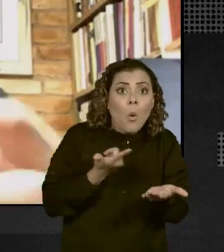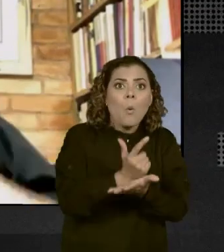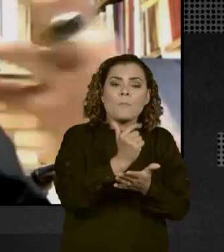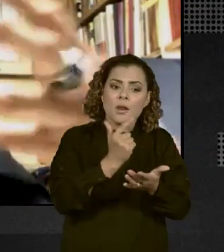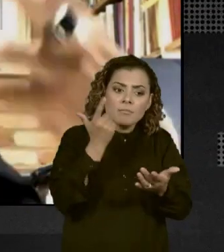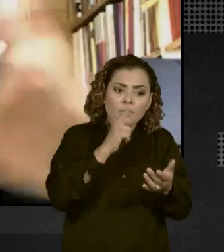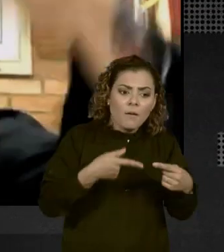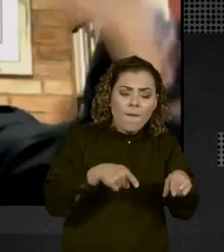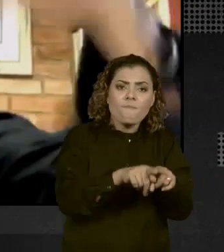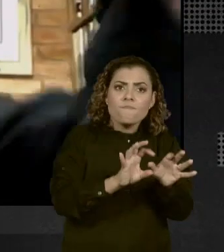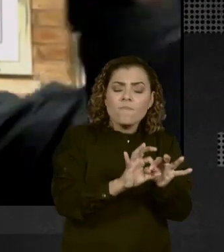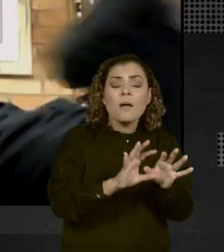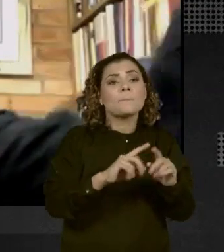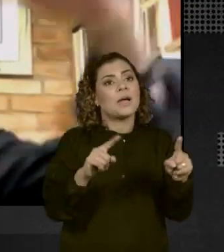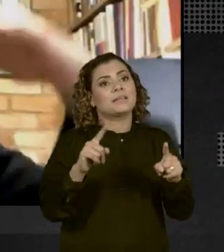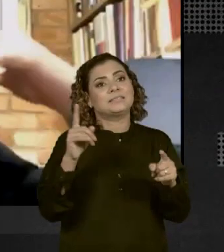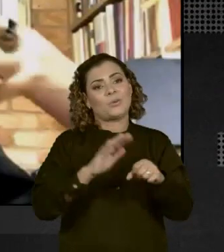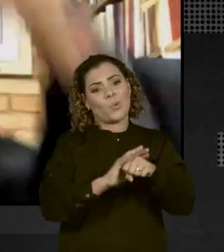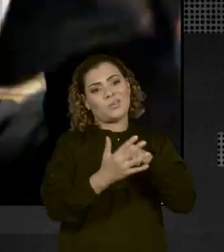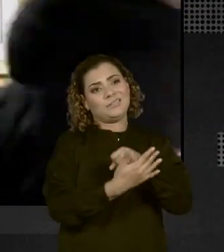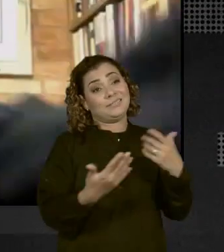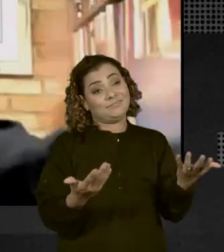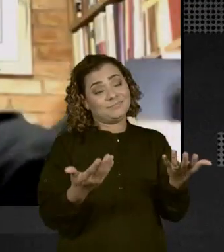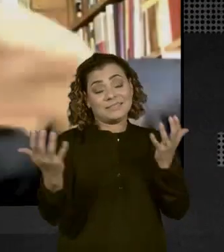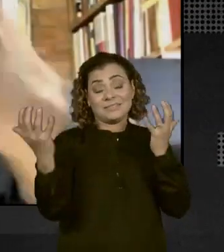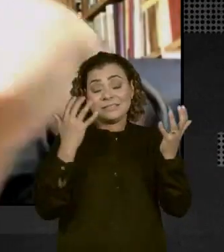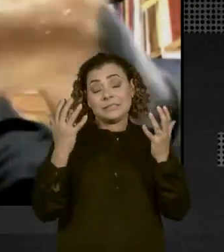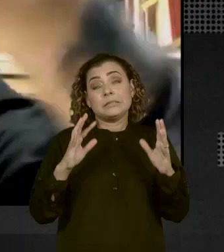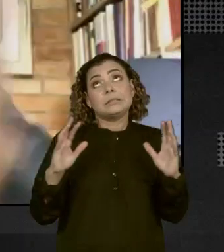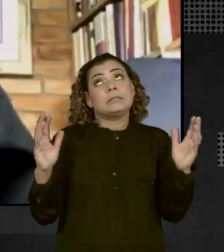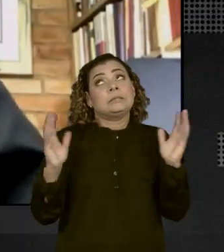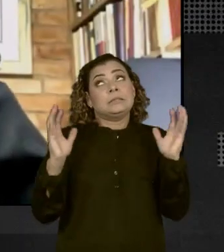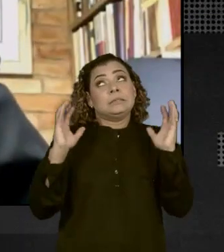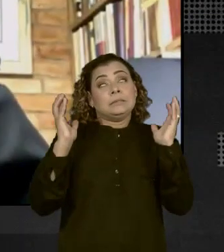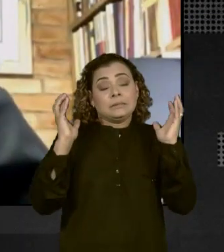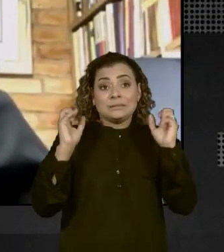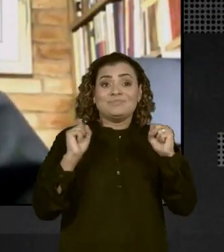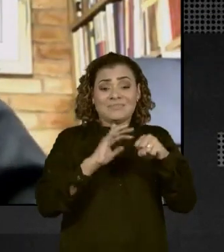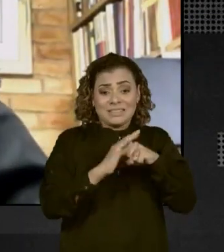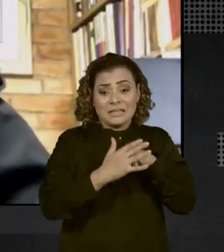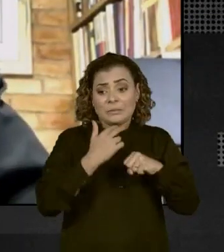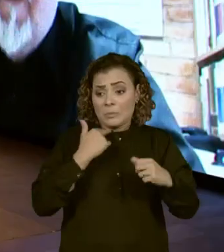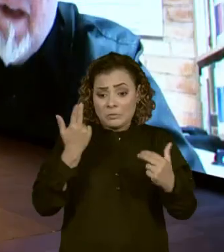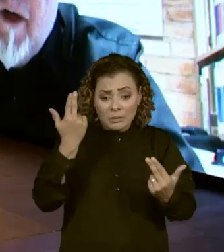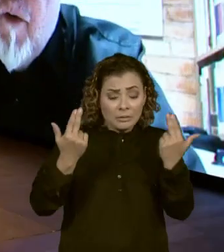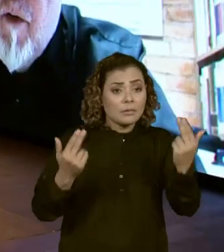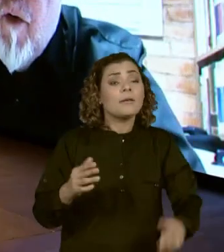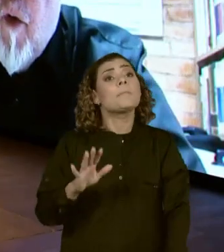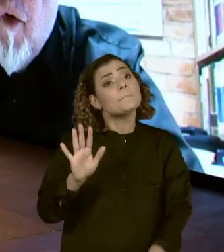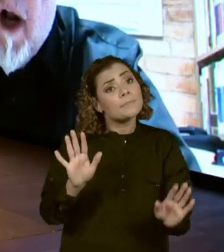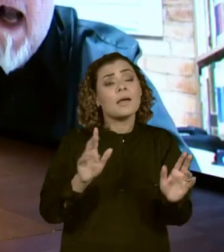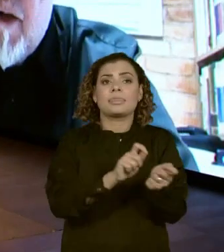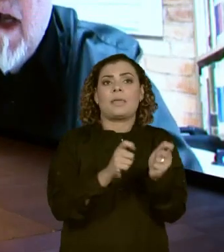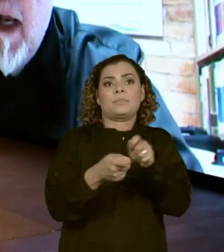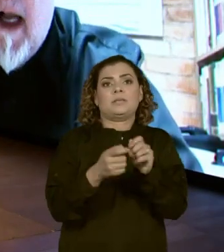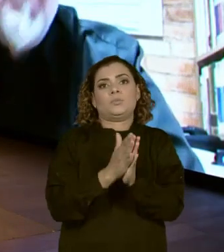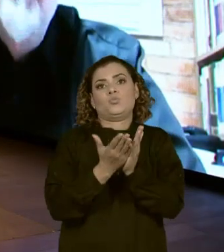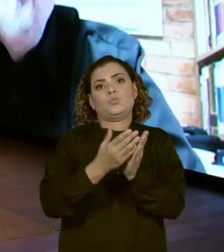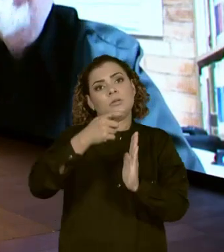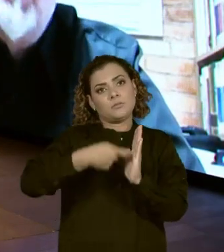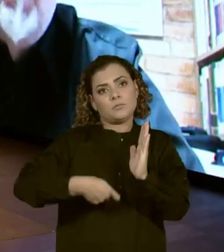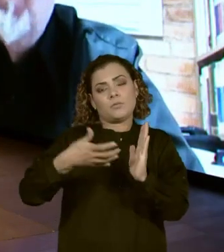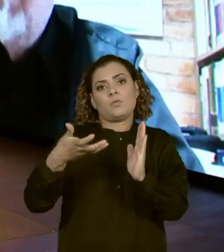eu quero inventar um projeto, Cássio. Inventamos um projeto maravilhoso, nós estamos tentando comprar os direitos há um tempão desse negócio, mas